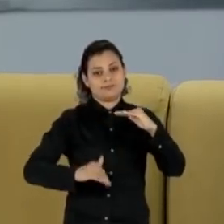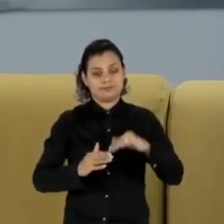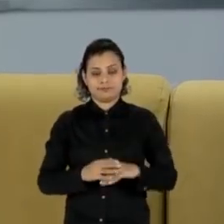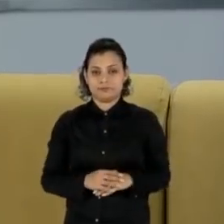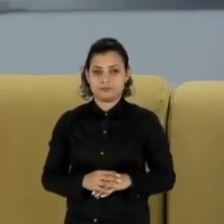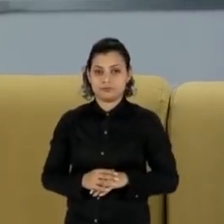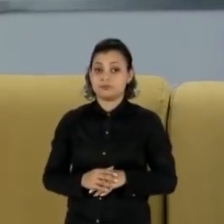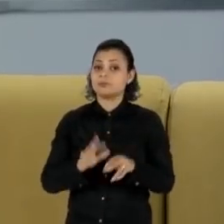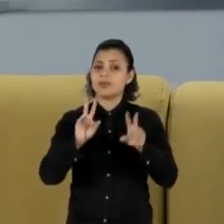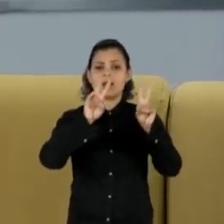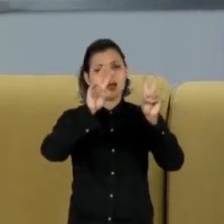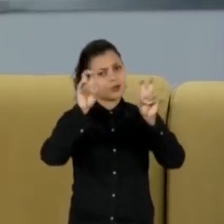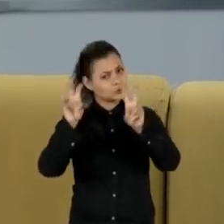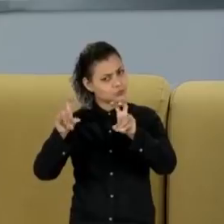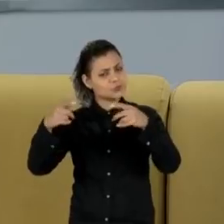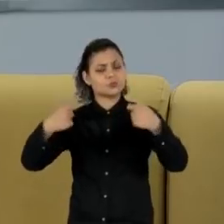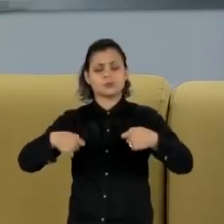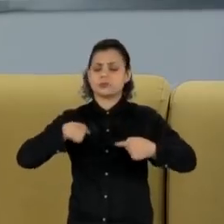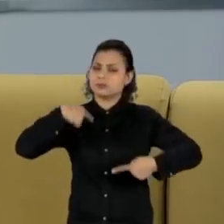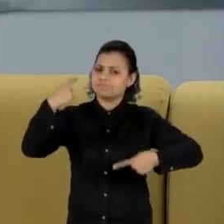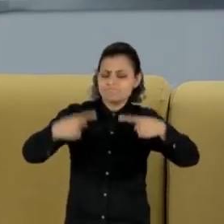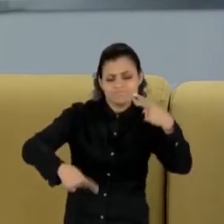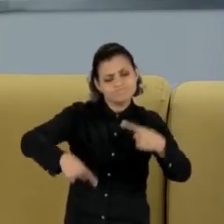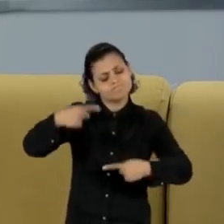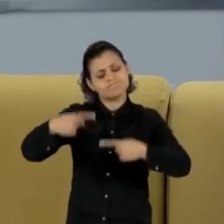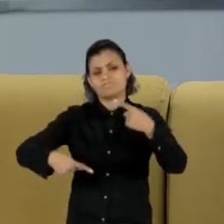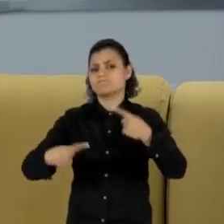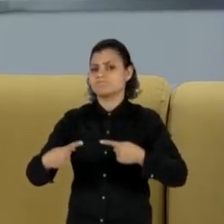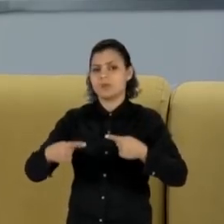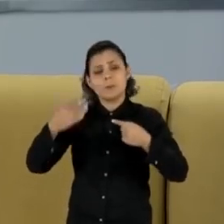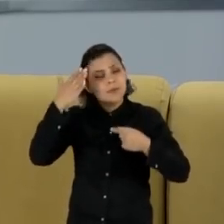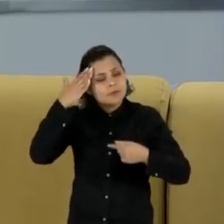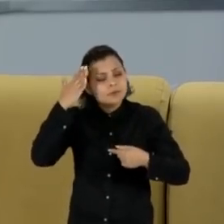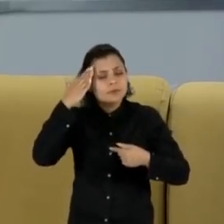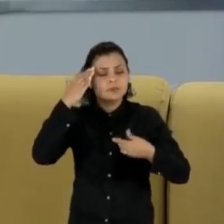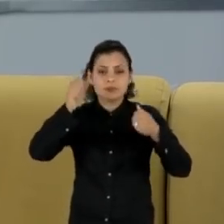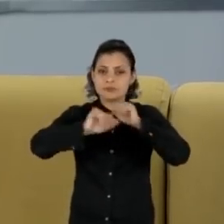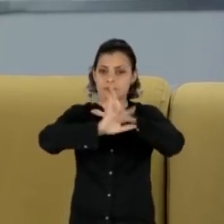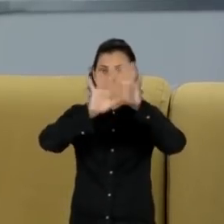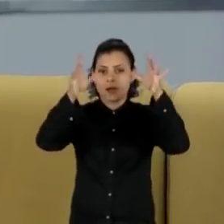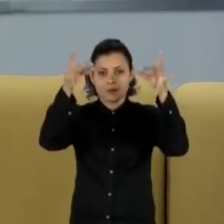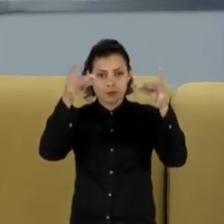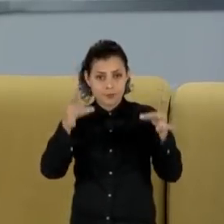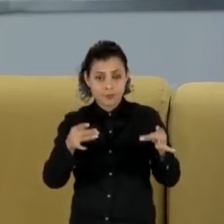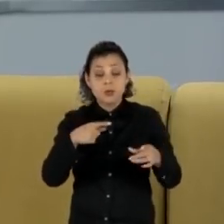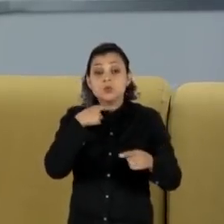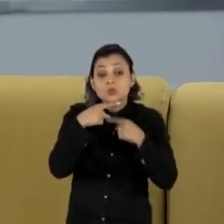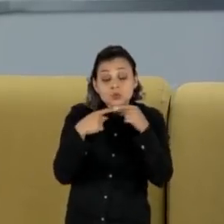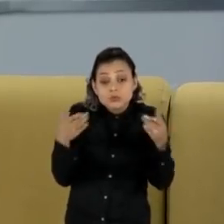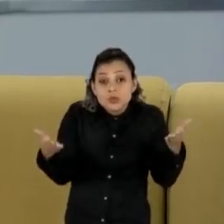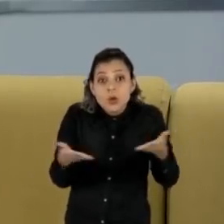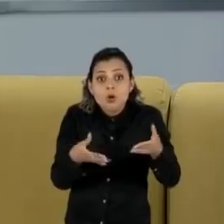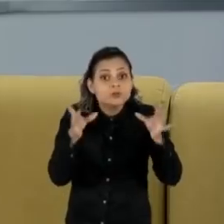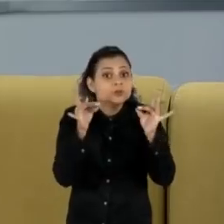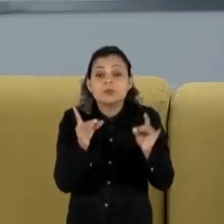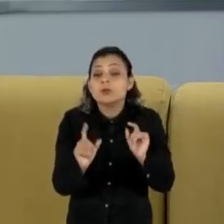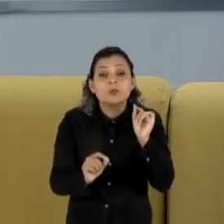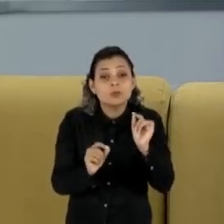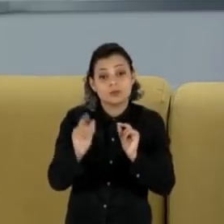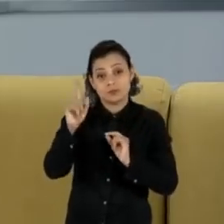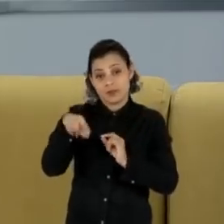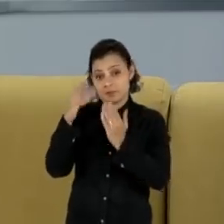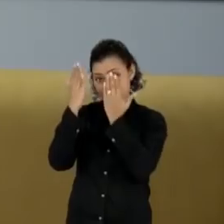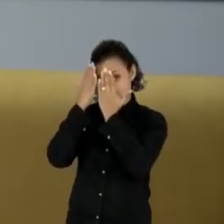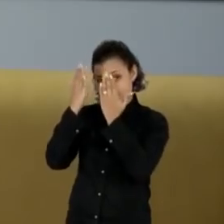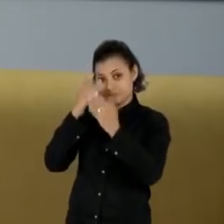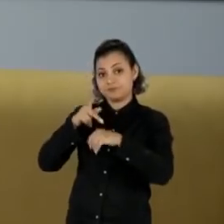esse é um assunto que precisa de constante discussão para seres parecidos e quem vai tirar as nossas dúvidas hoje é a